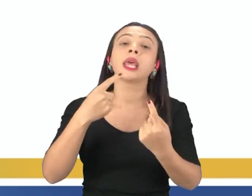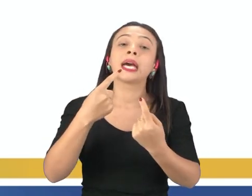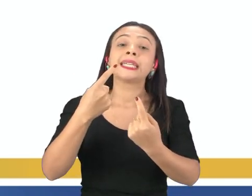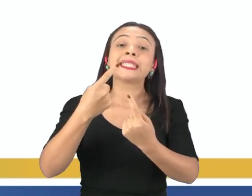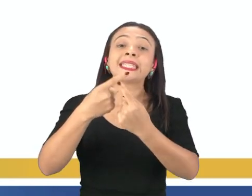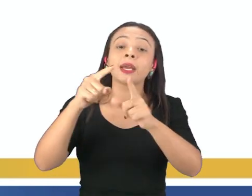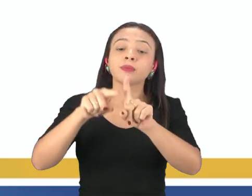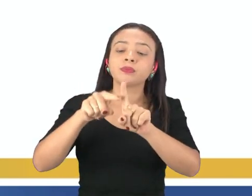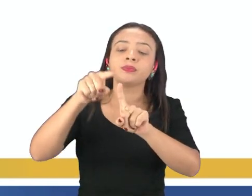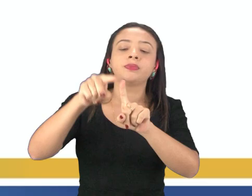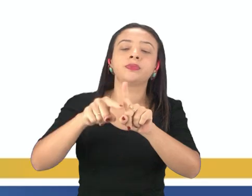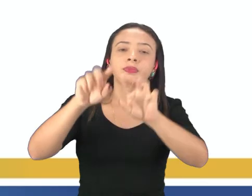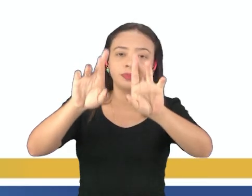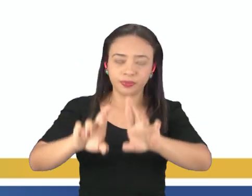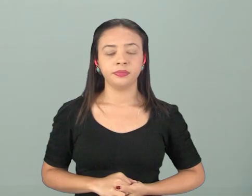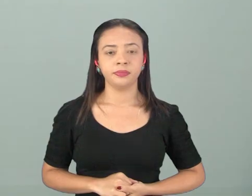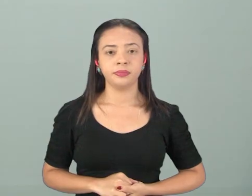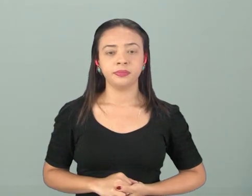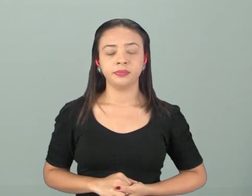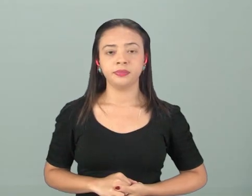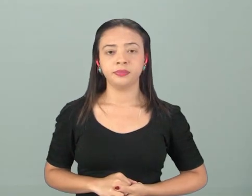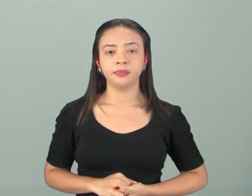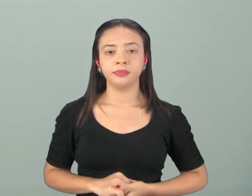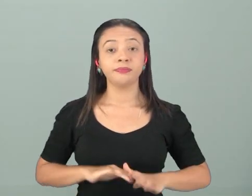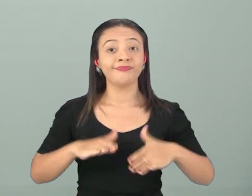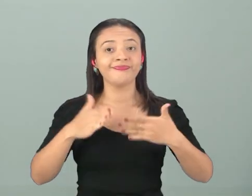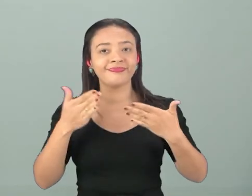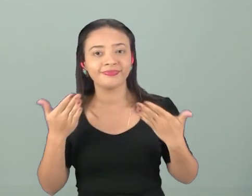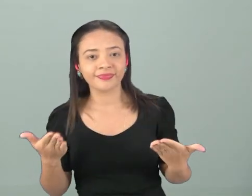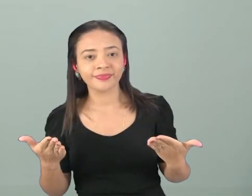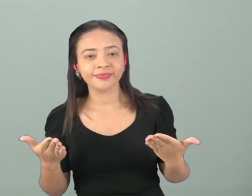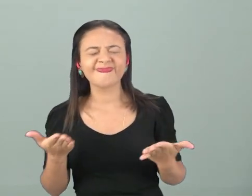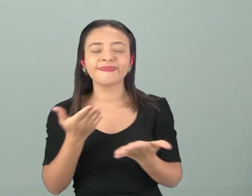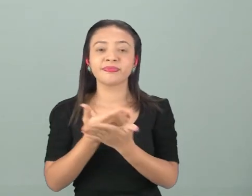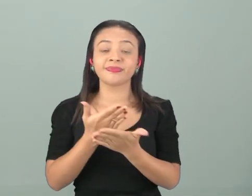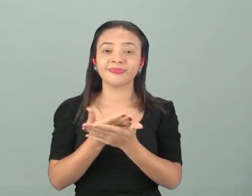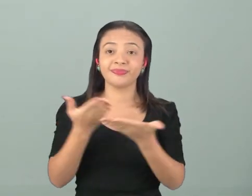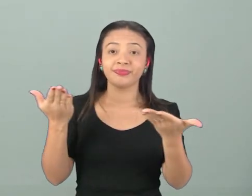depois eu conseguir filtrar só aquilo que é necessário. Então, essa foi a nossa